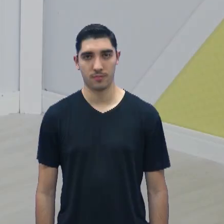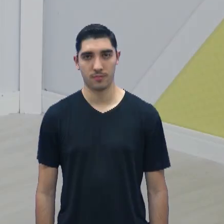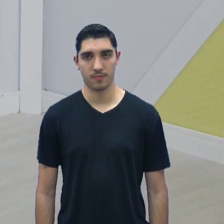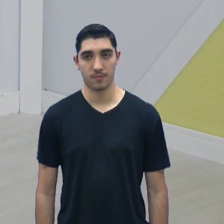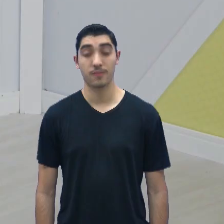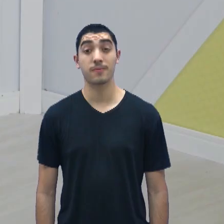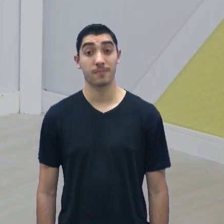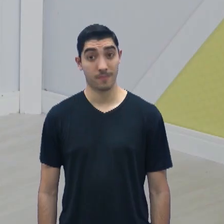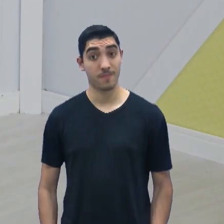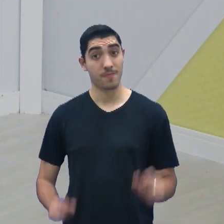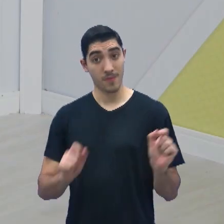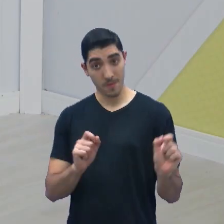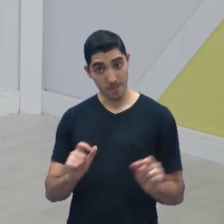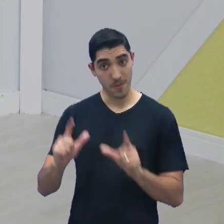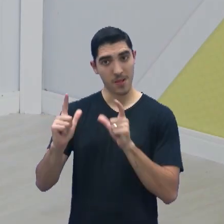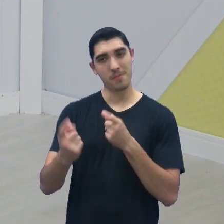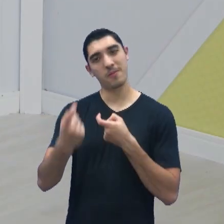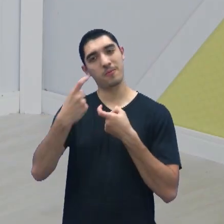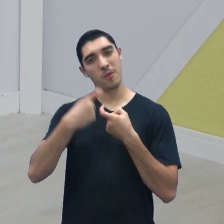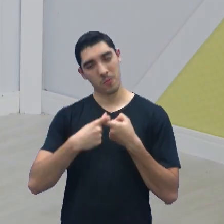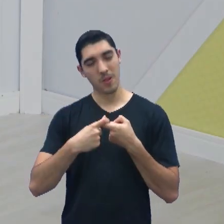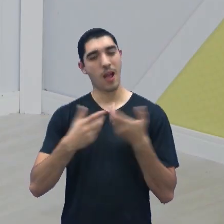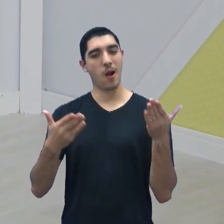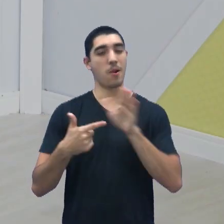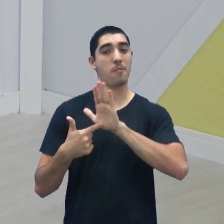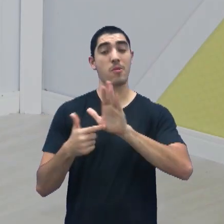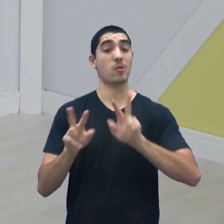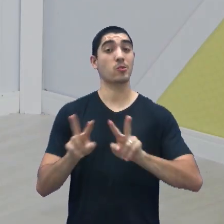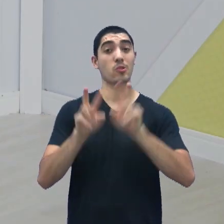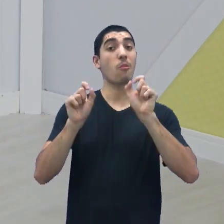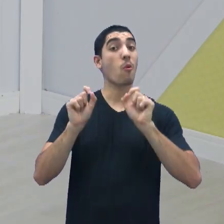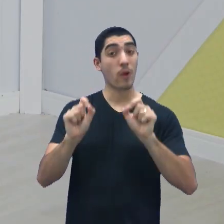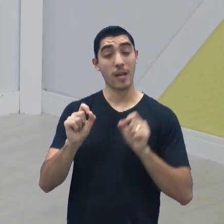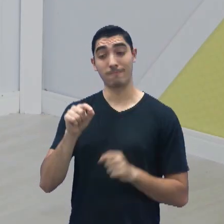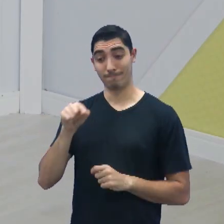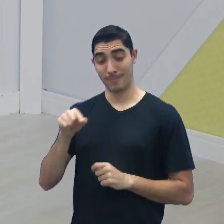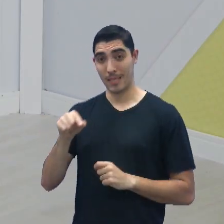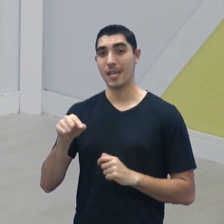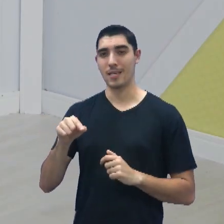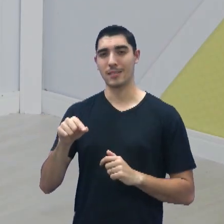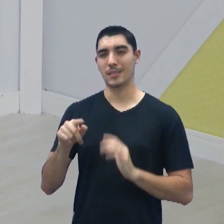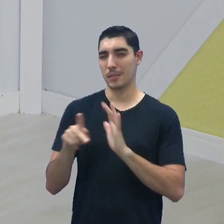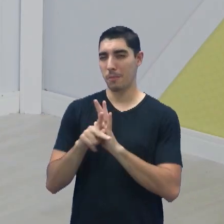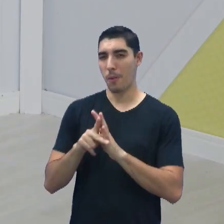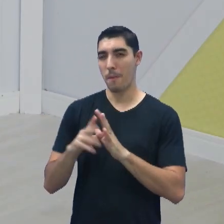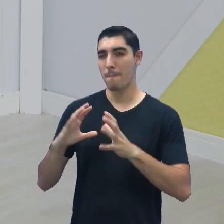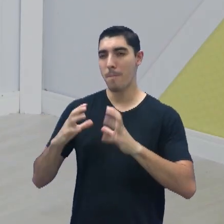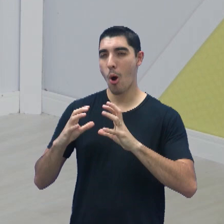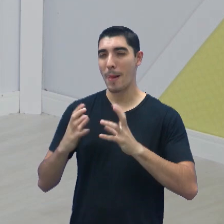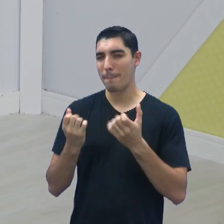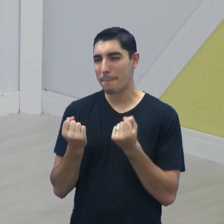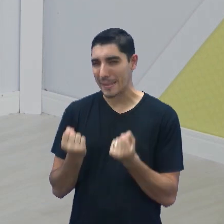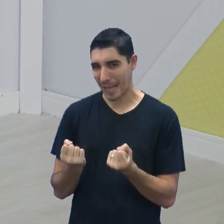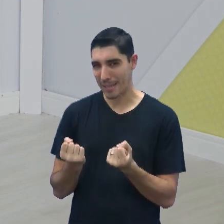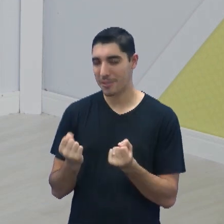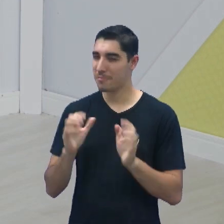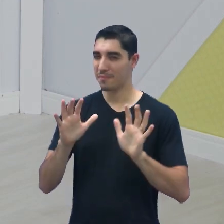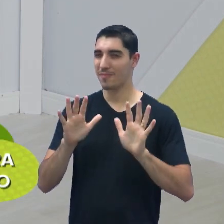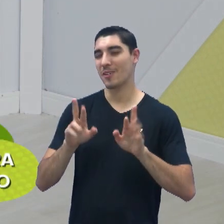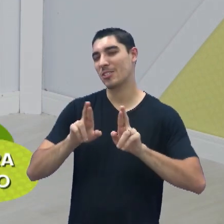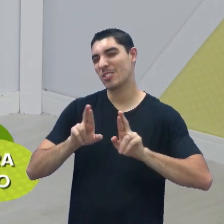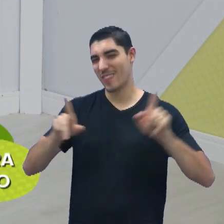De volta com Hora do Esporte, agora para falar da bola pesada, que nem é tão mais pesada assim. O São José Futsal